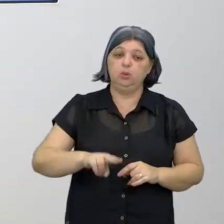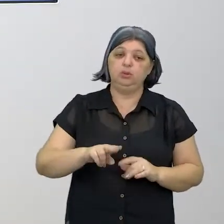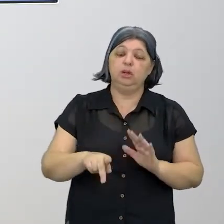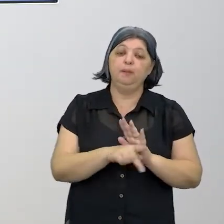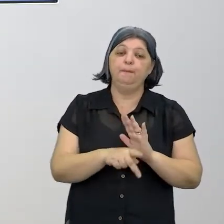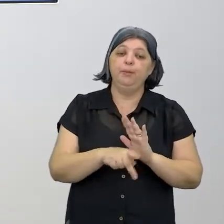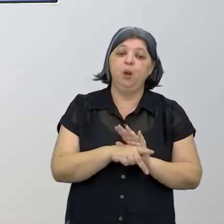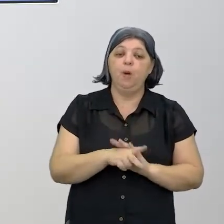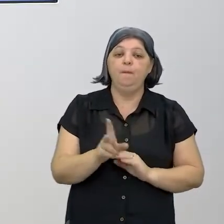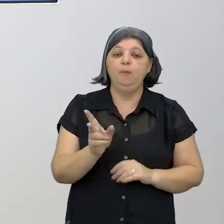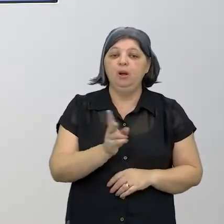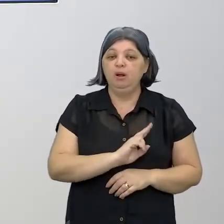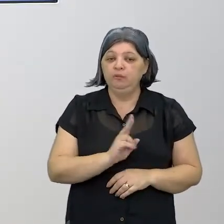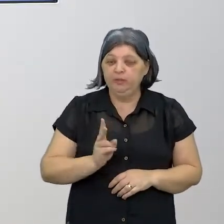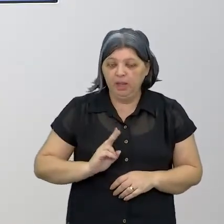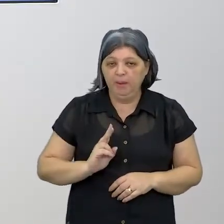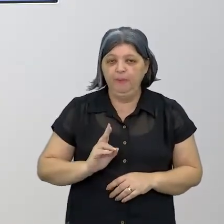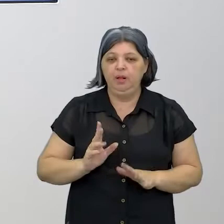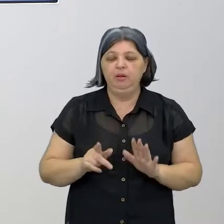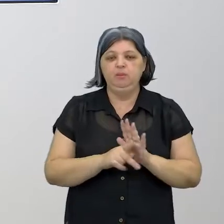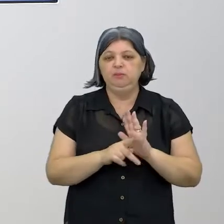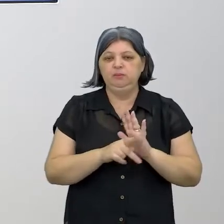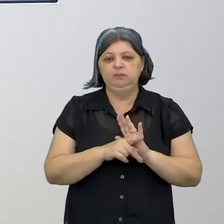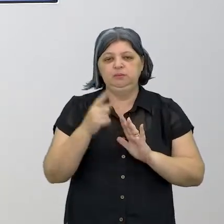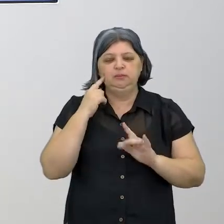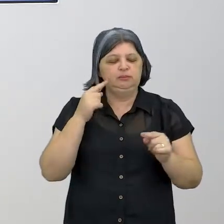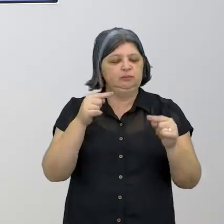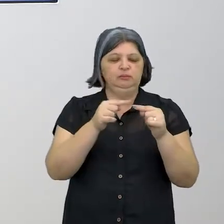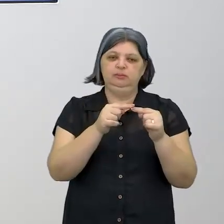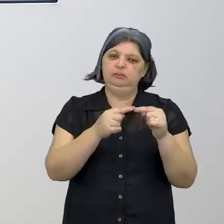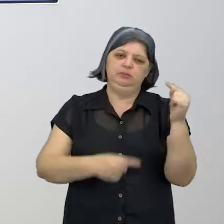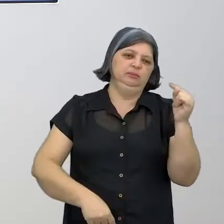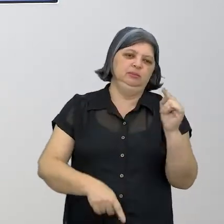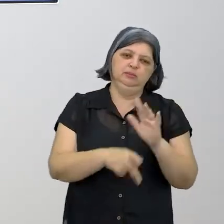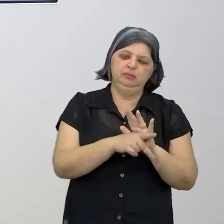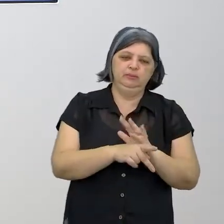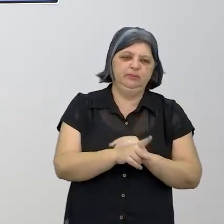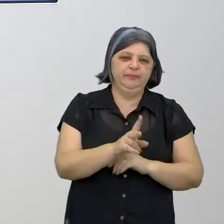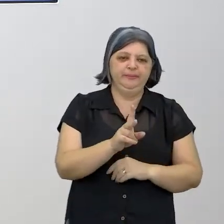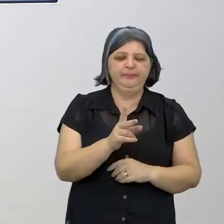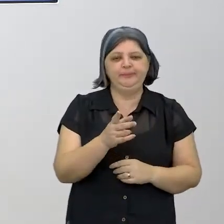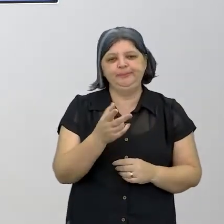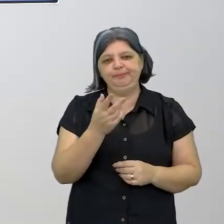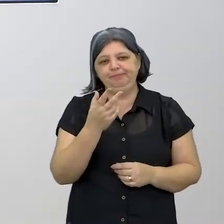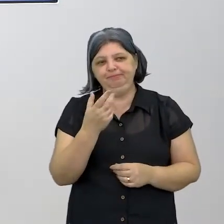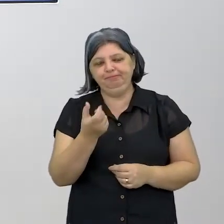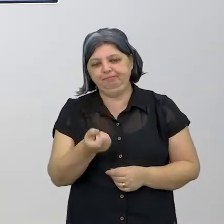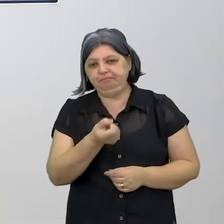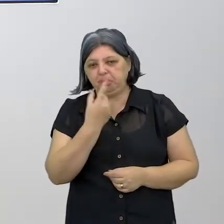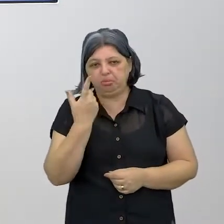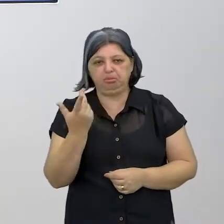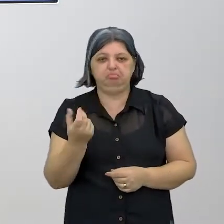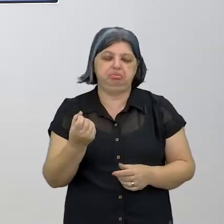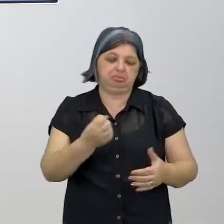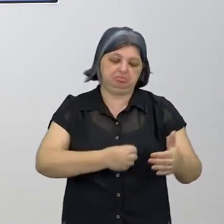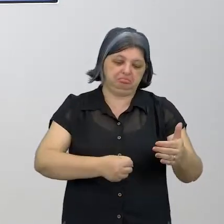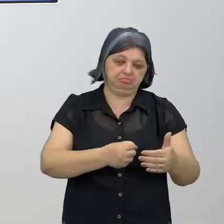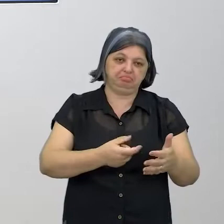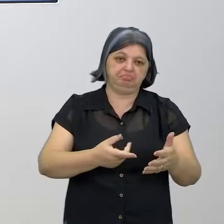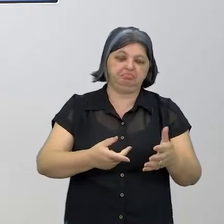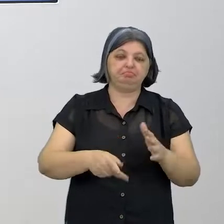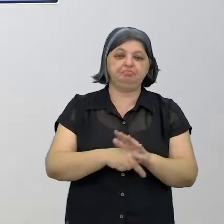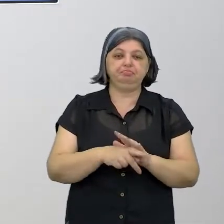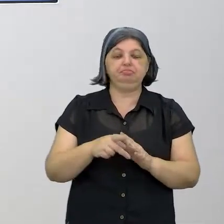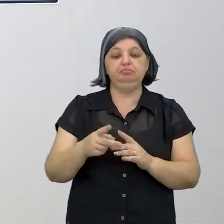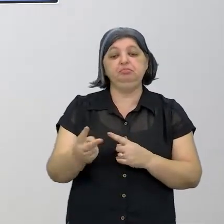claro é que não é a questão, a vigorexia não tem a ver com você tomar suplementos sendo cuidado.